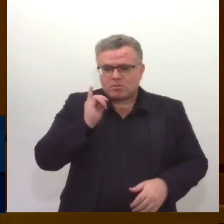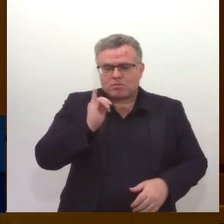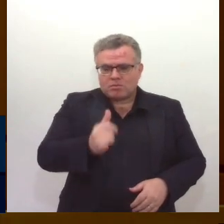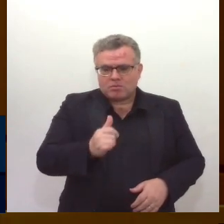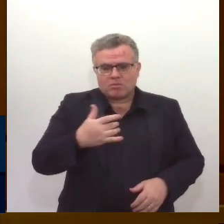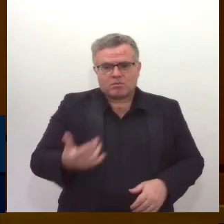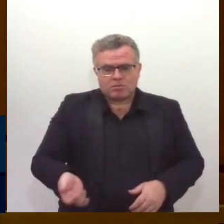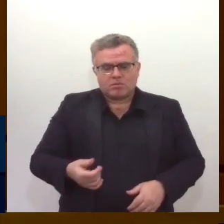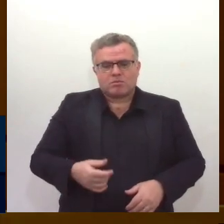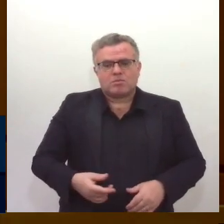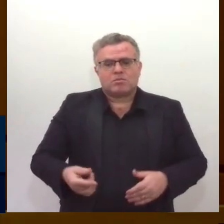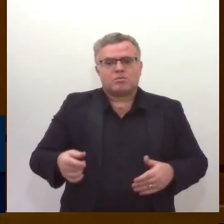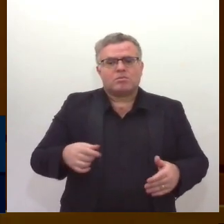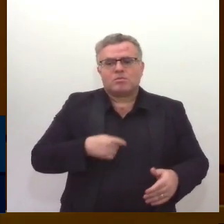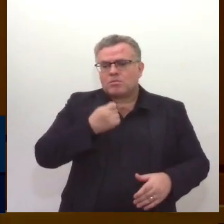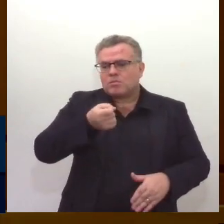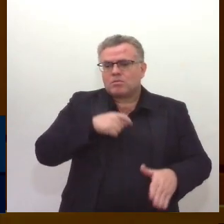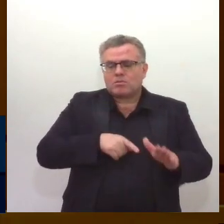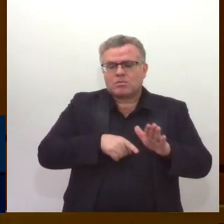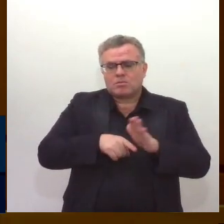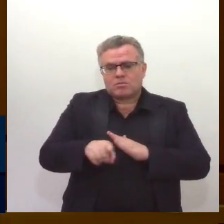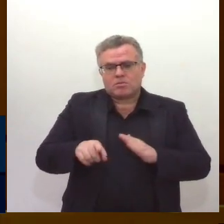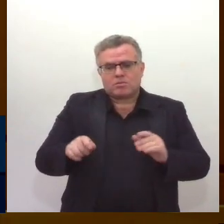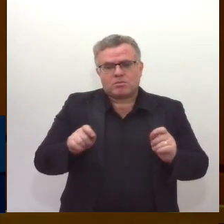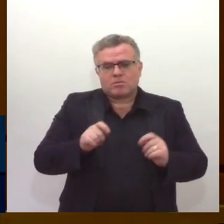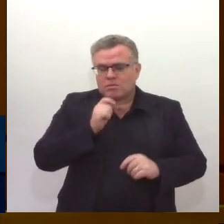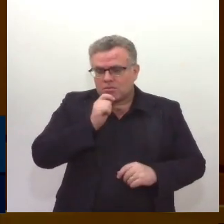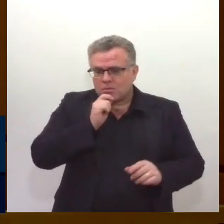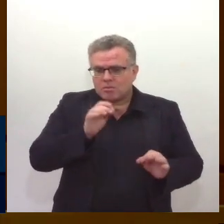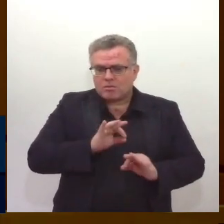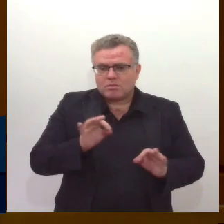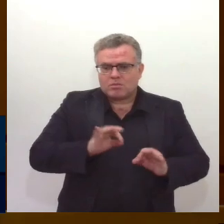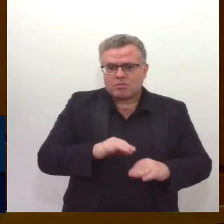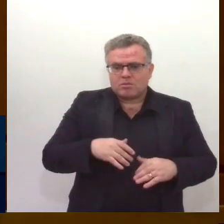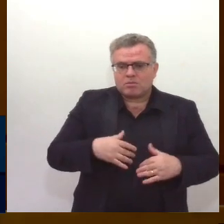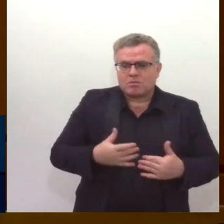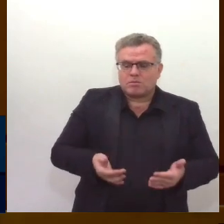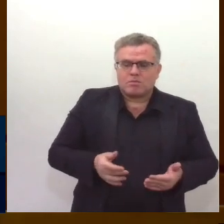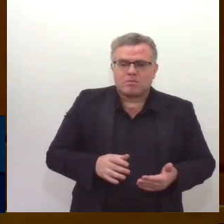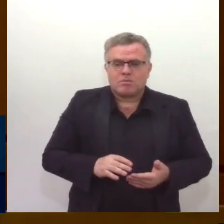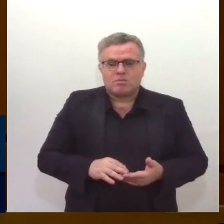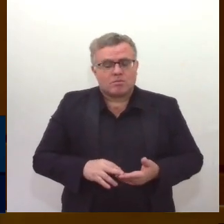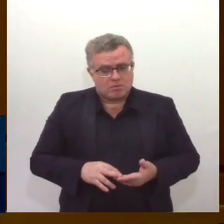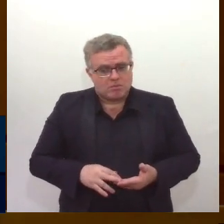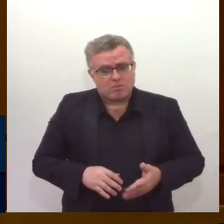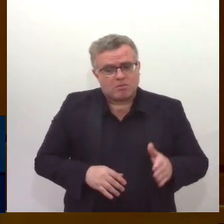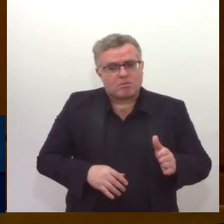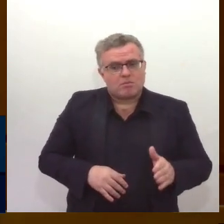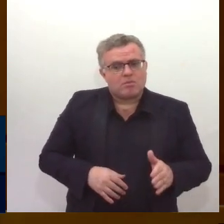jornalista da Mangue Jornalismo. É importante que ela traga para a sociedade